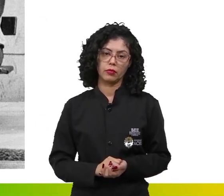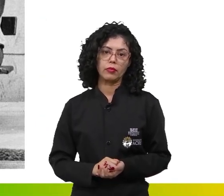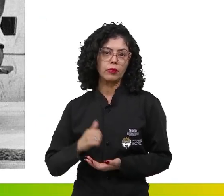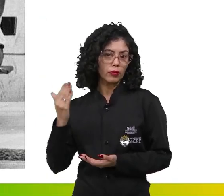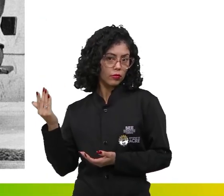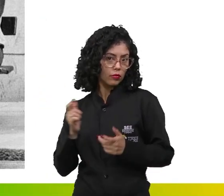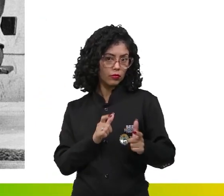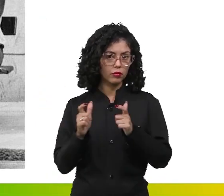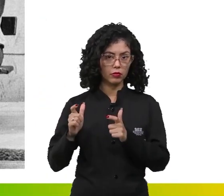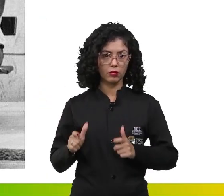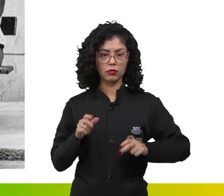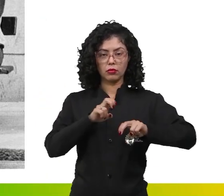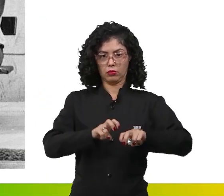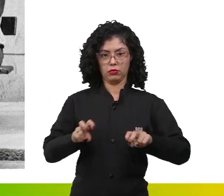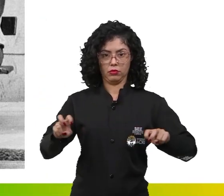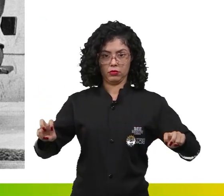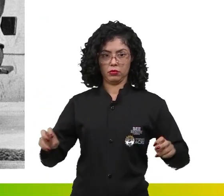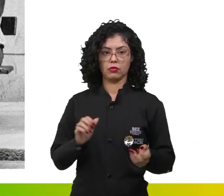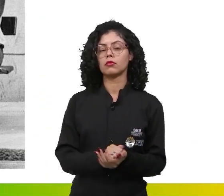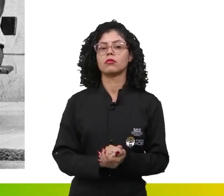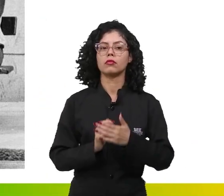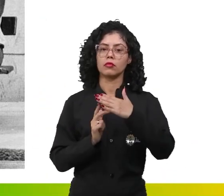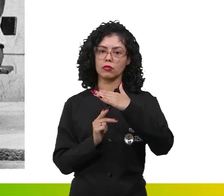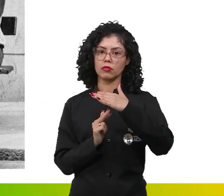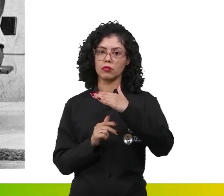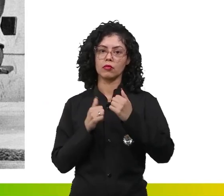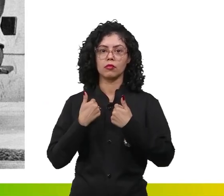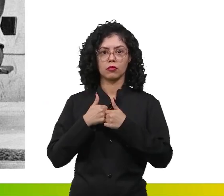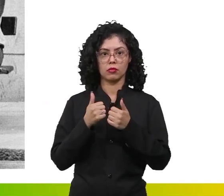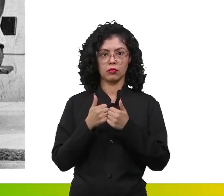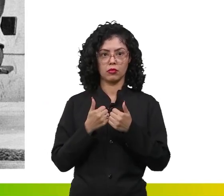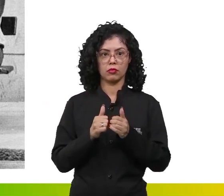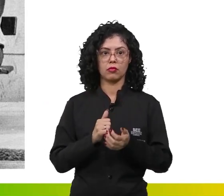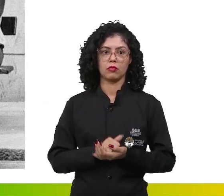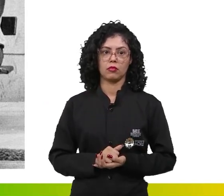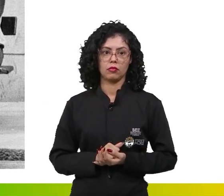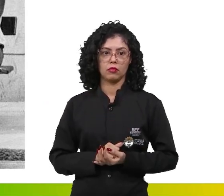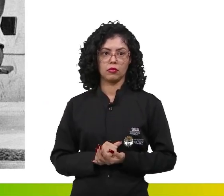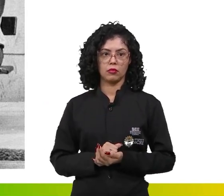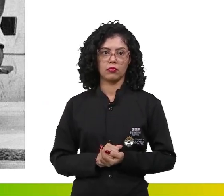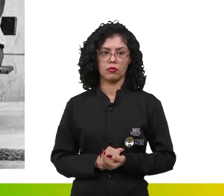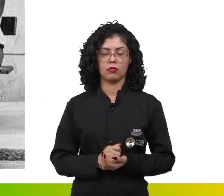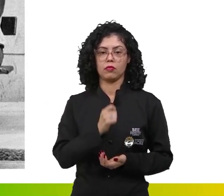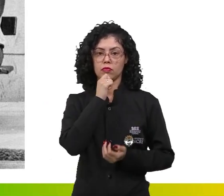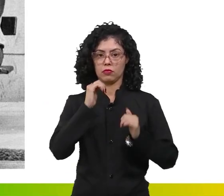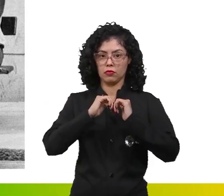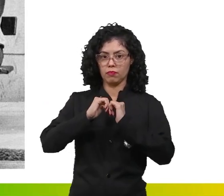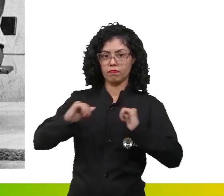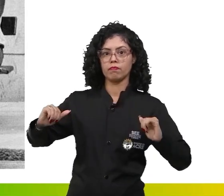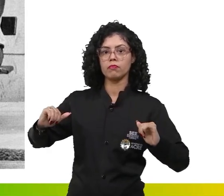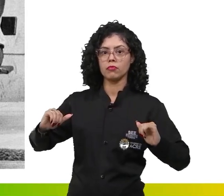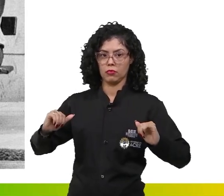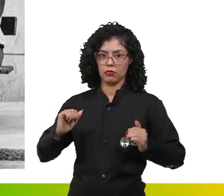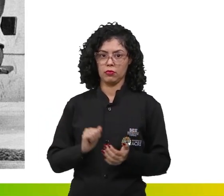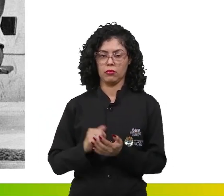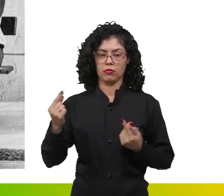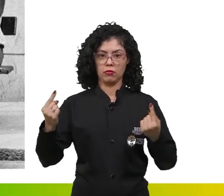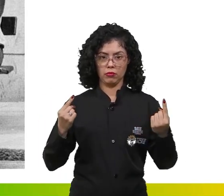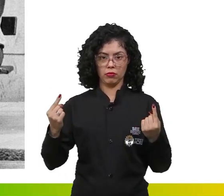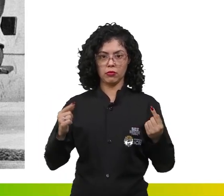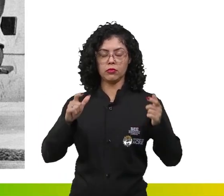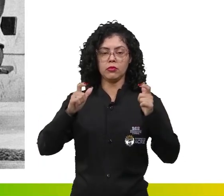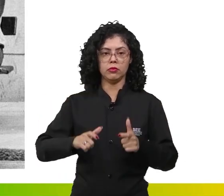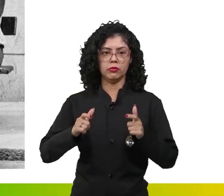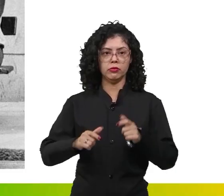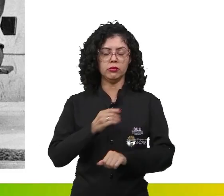Nos lugares públicos, nas praças, nas paradas de ônibus, havia a separação entre os lugares